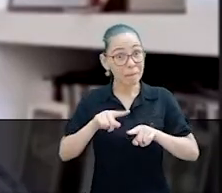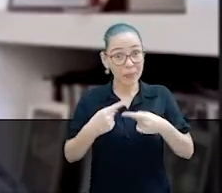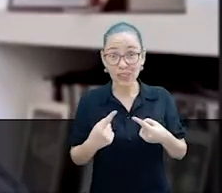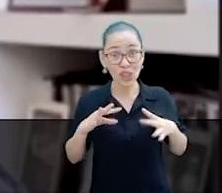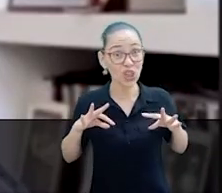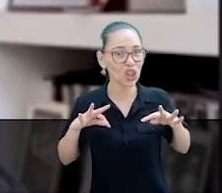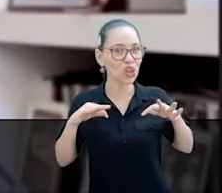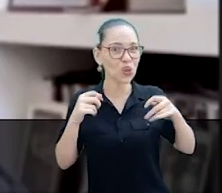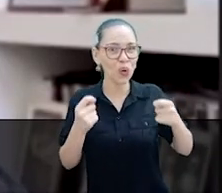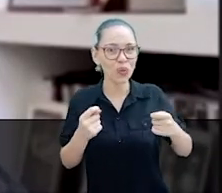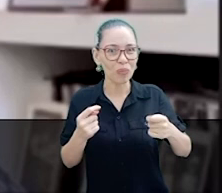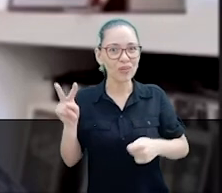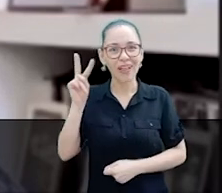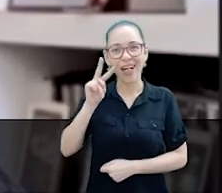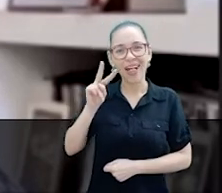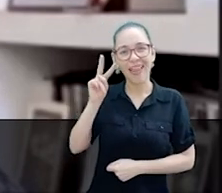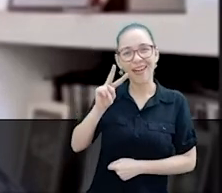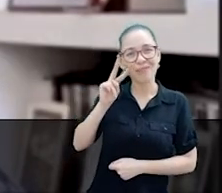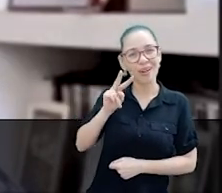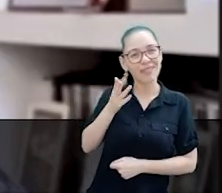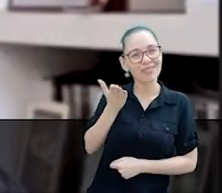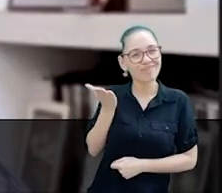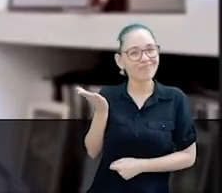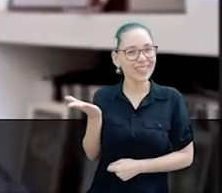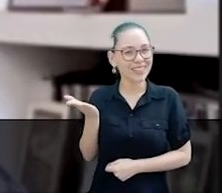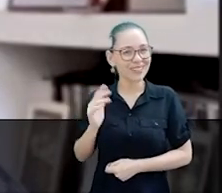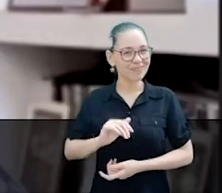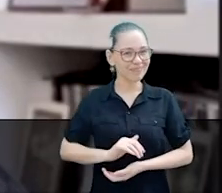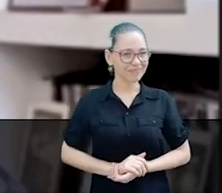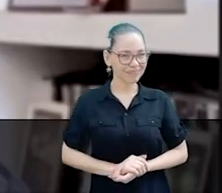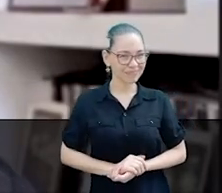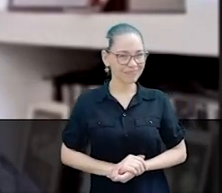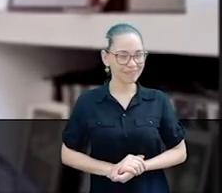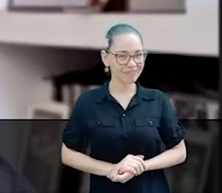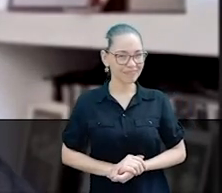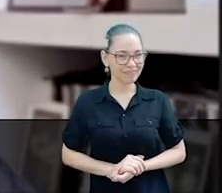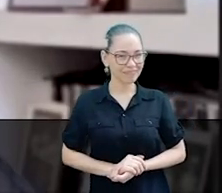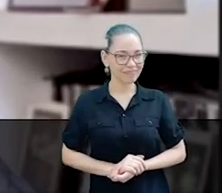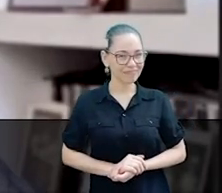expressa muito, né, o que todo mundo fala, essa voz, esse brado,